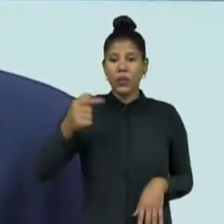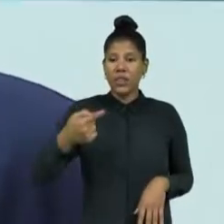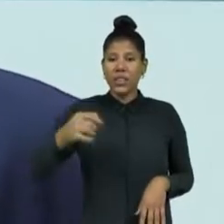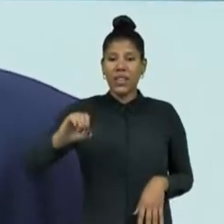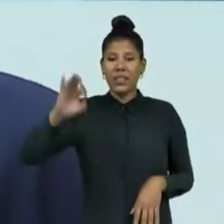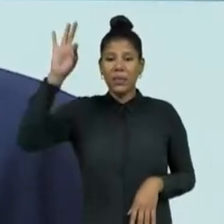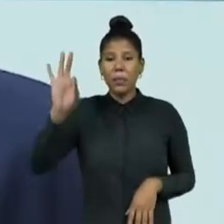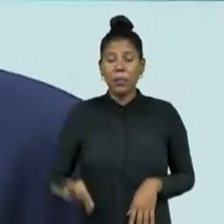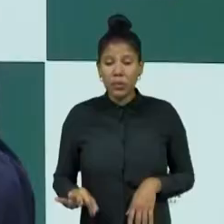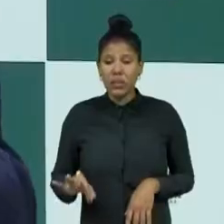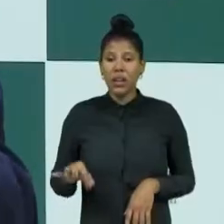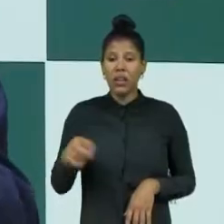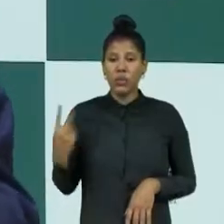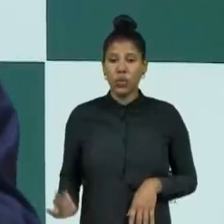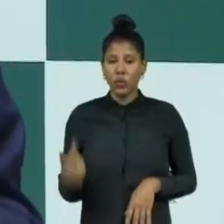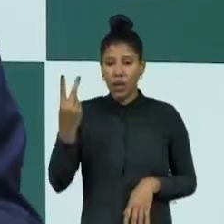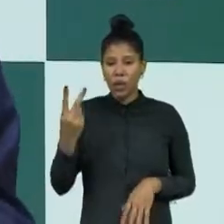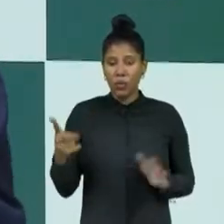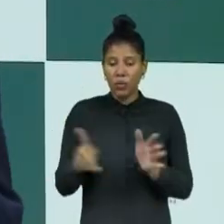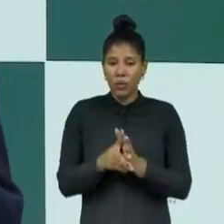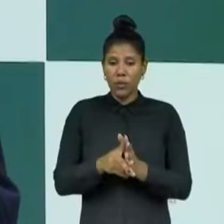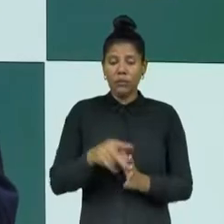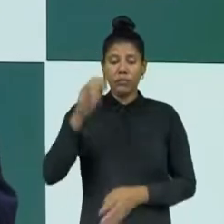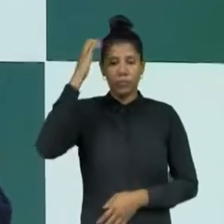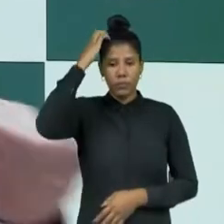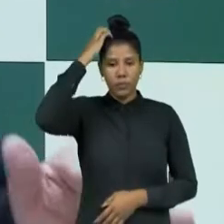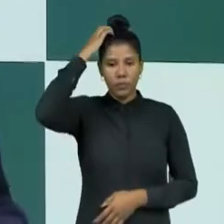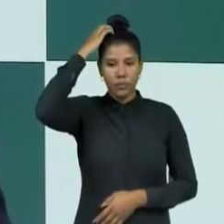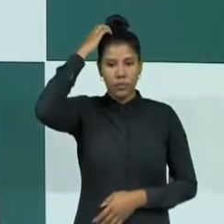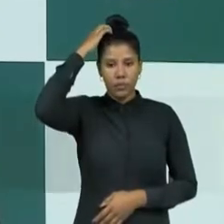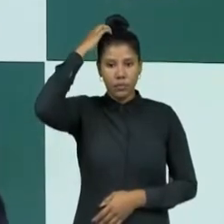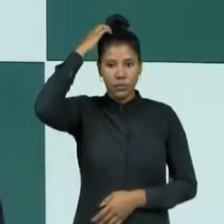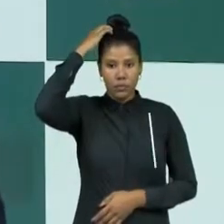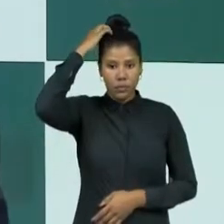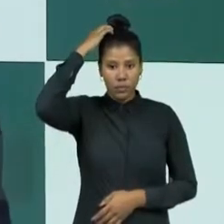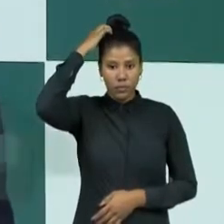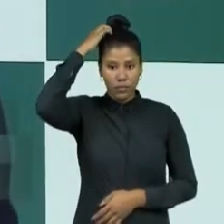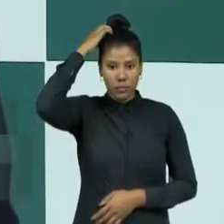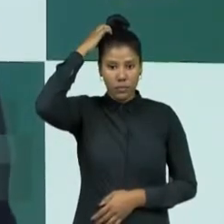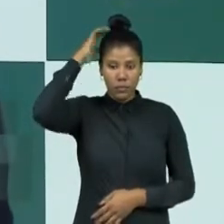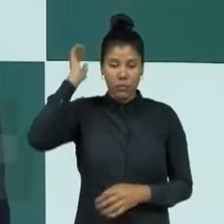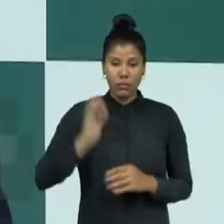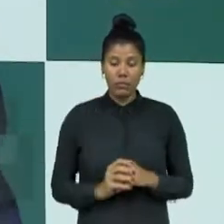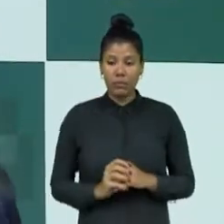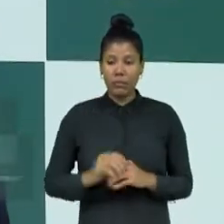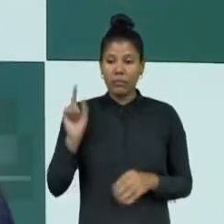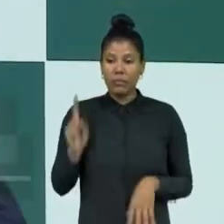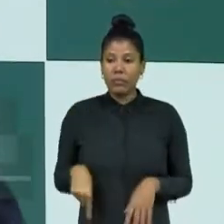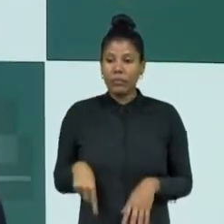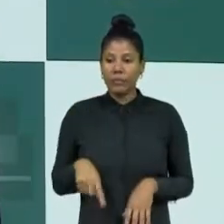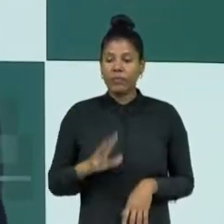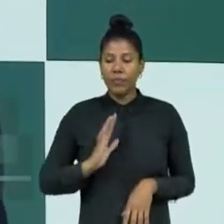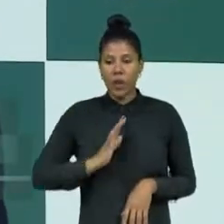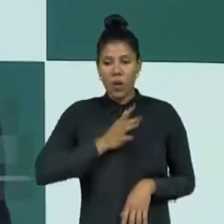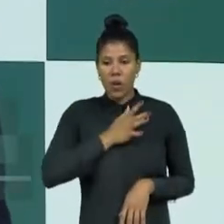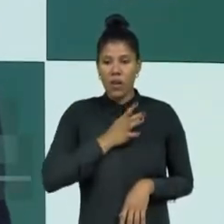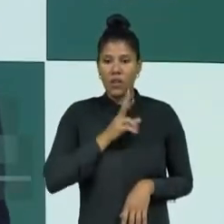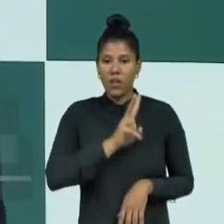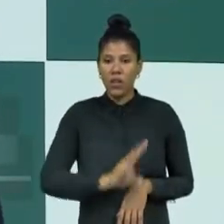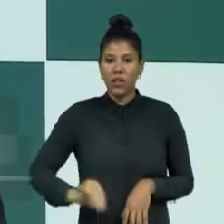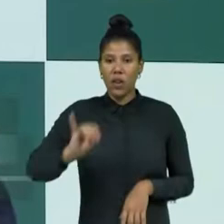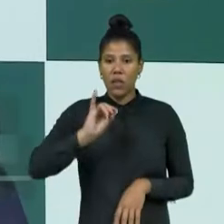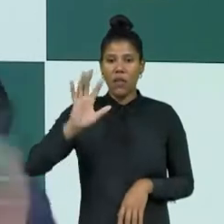total destinado ao programa. Na verdade, essa foi uma medida de cunho muito frágil, eleitoreiro, não vai resolver o problema do preço